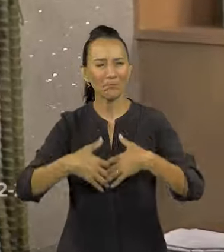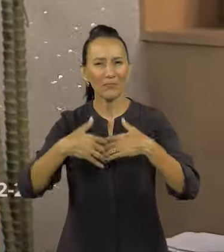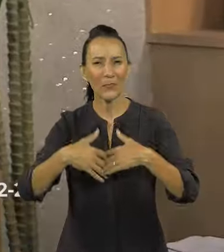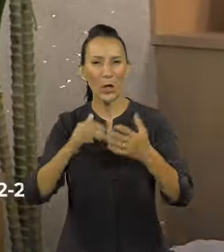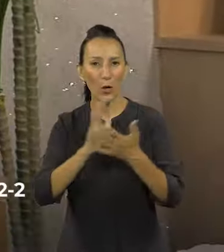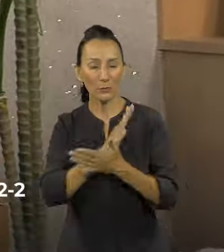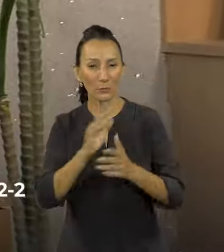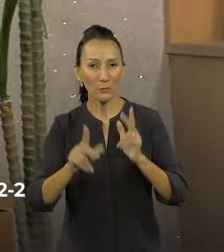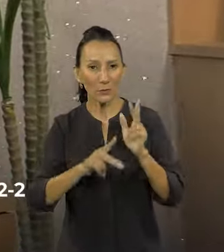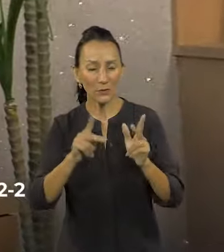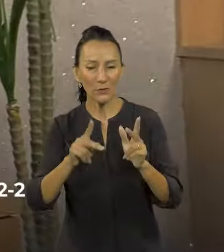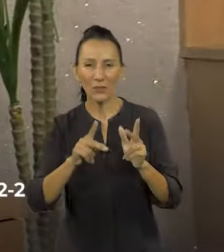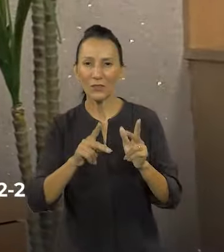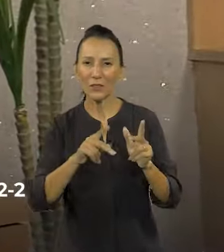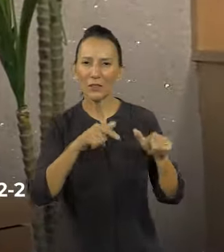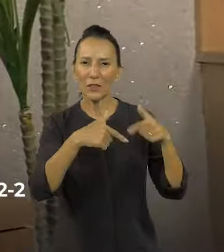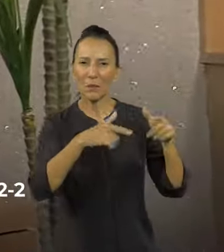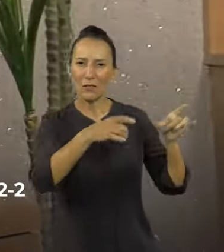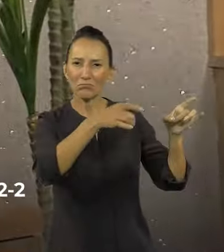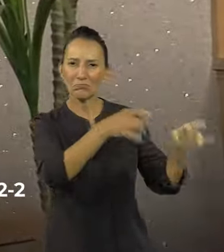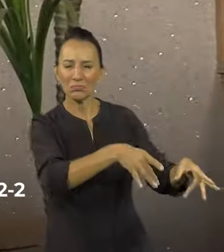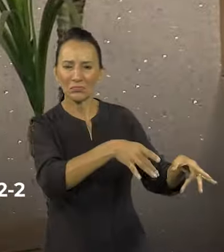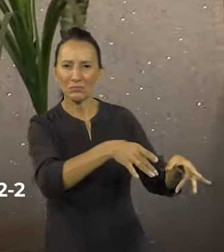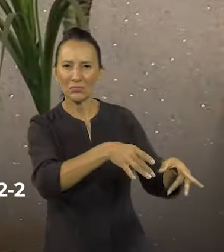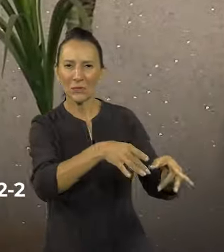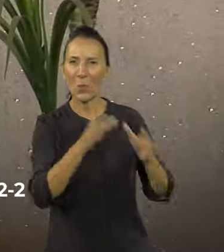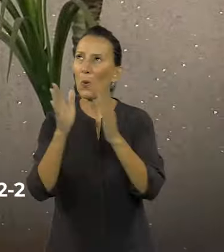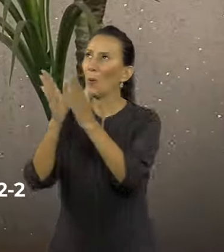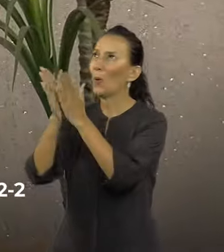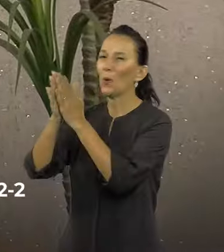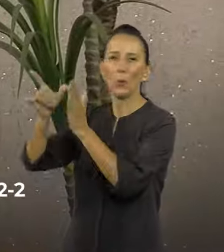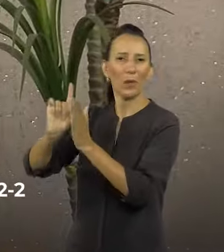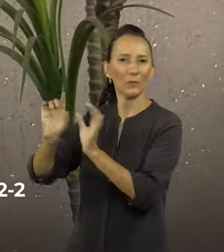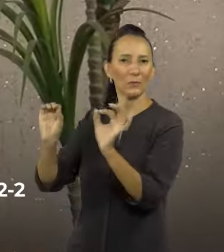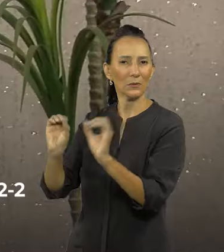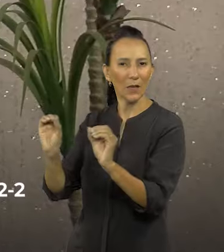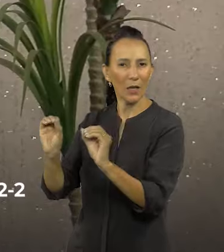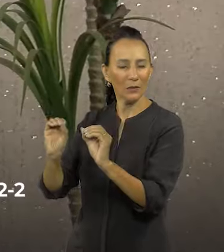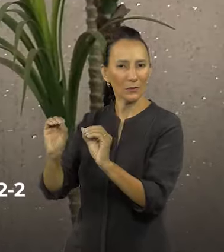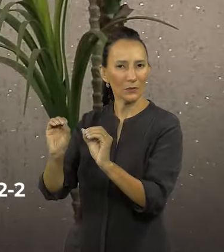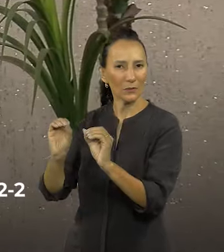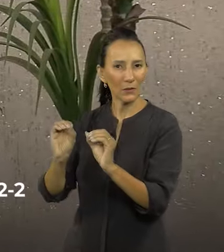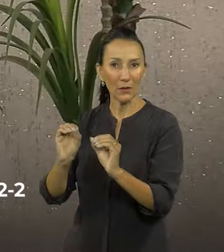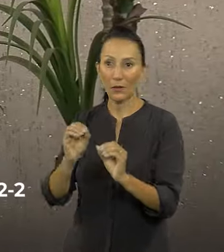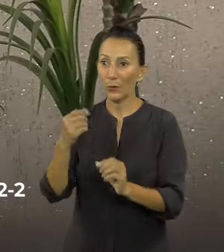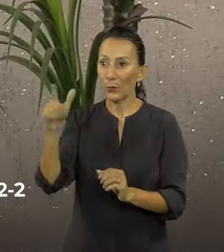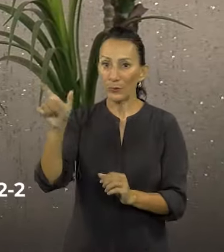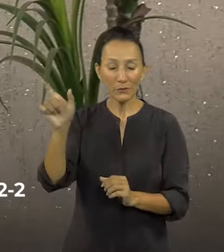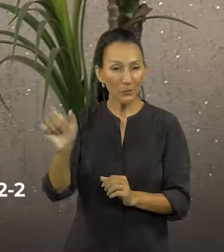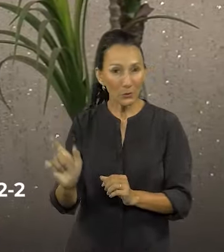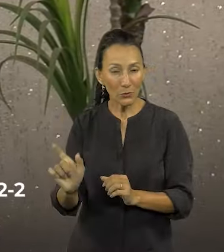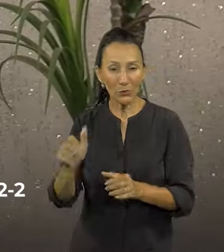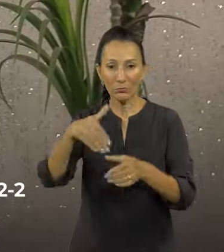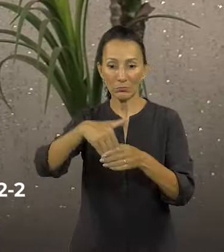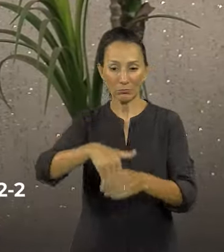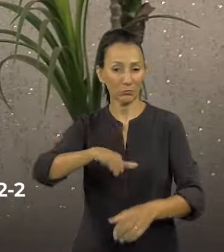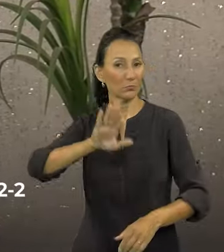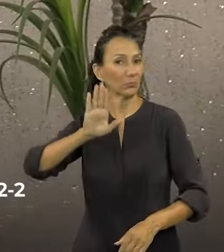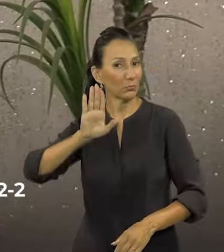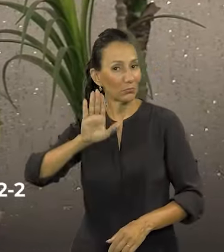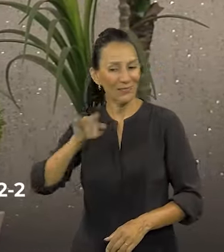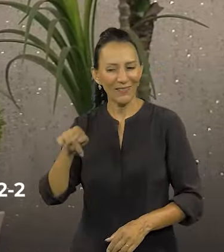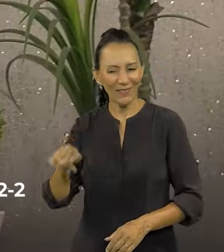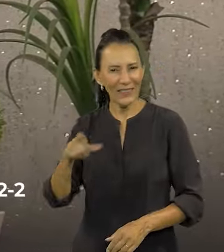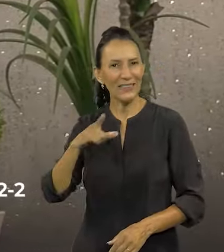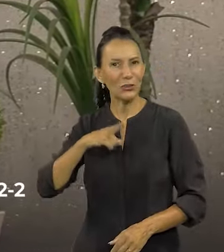trabalho sem oração Conheço pessoas que se candidataram a cargos eletivos tinha uma vida